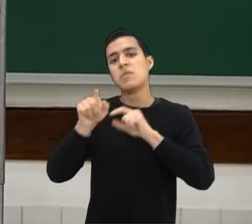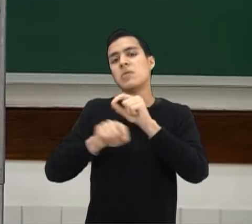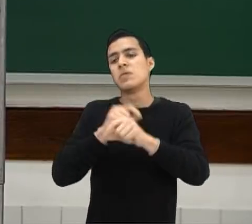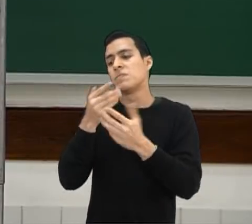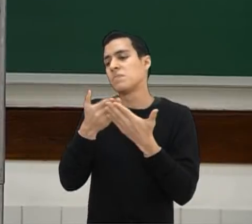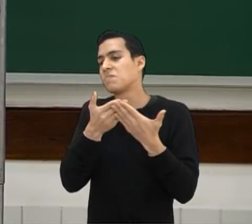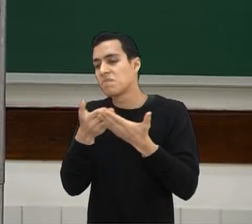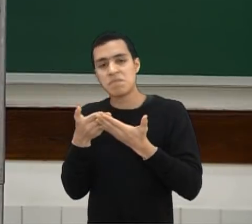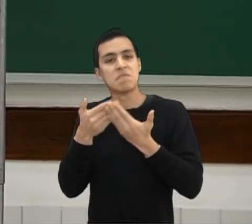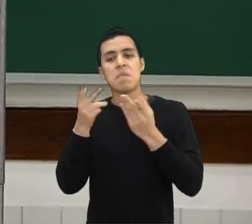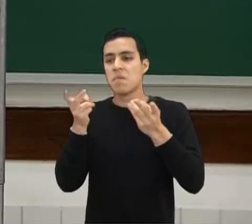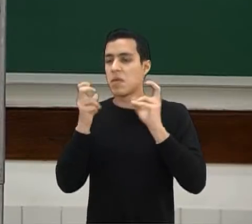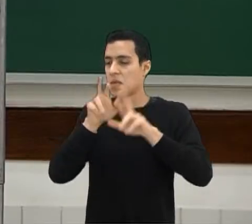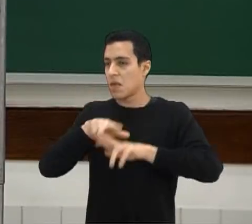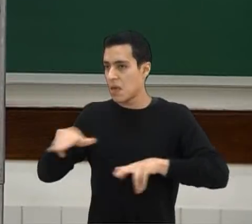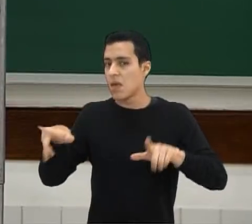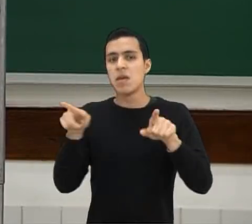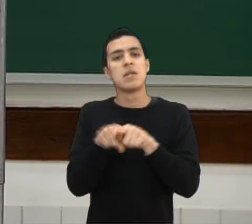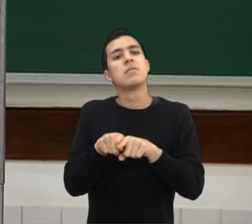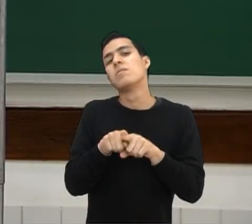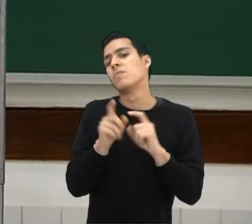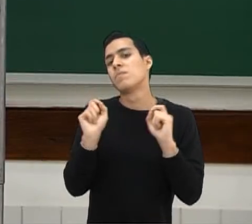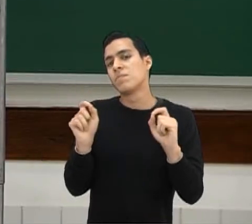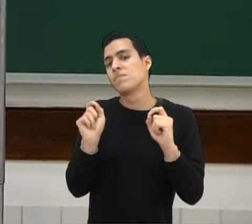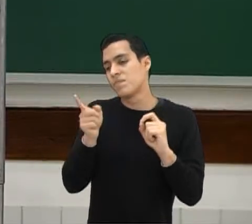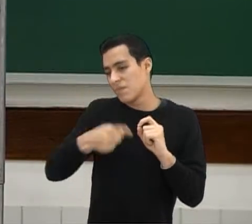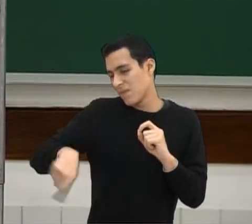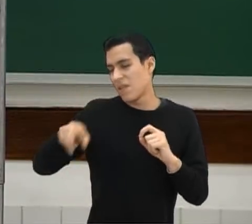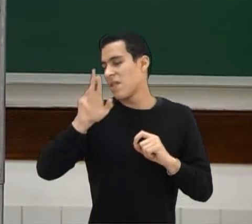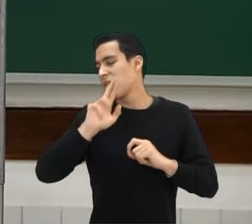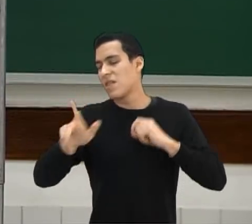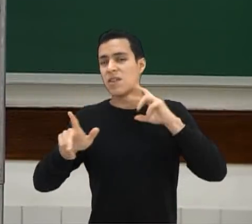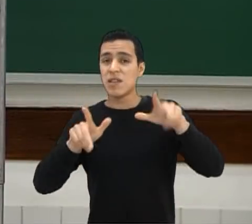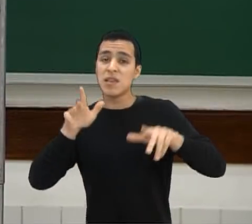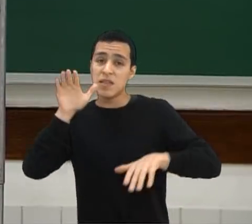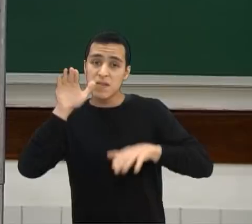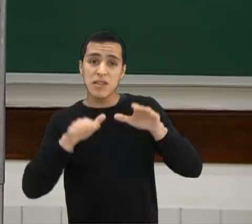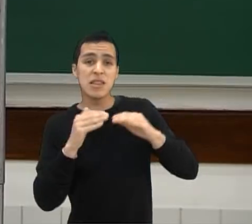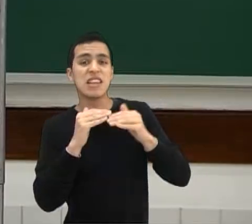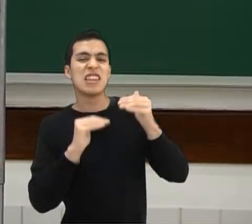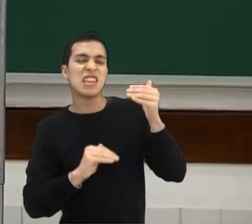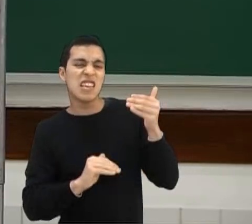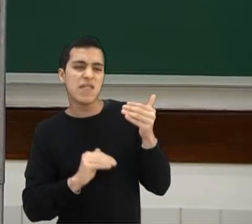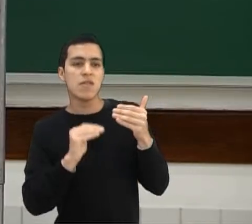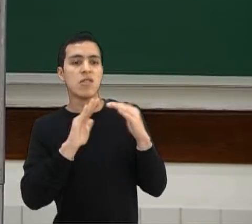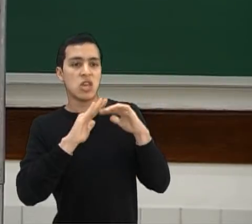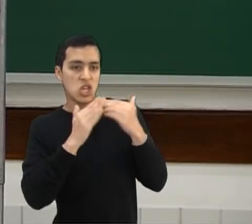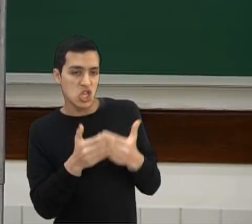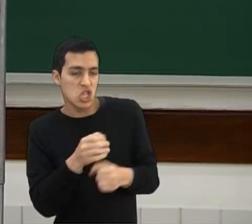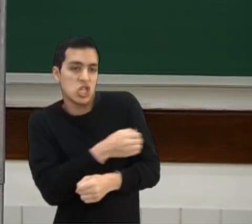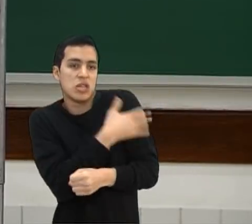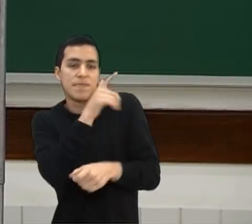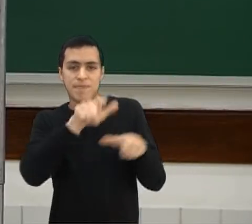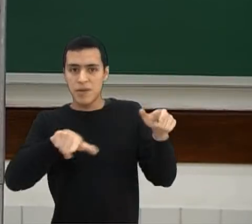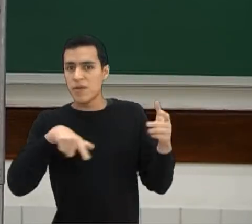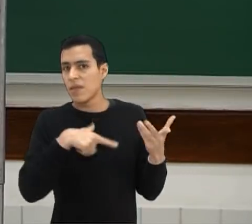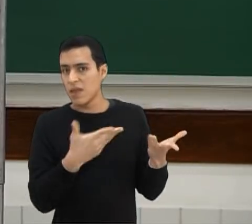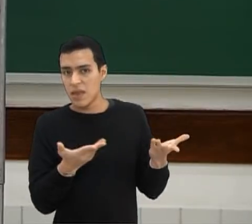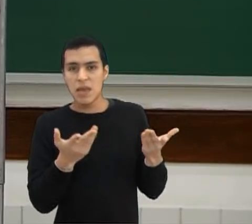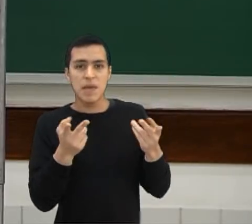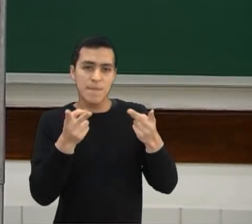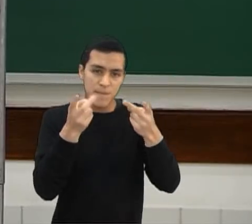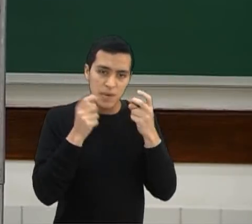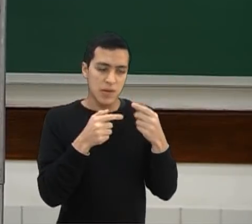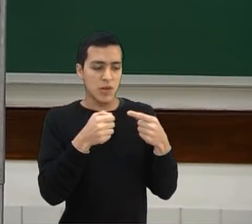que são diferentes, né, e também elas são diferentes dependendo do nível de escolaridade que a pessoa tenha. Né, vimos